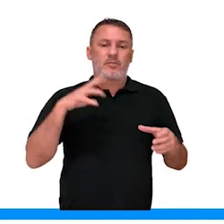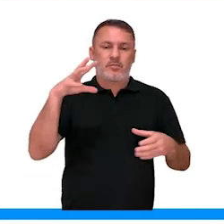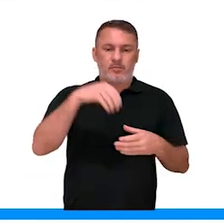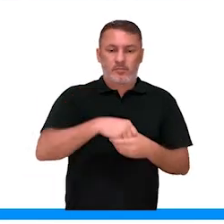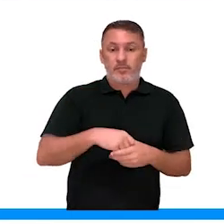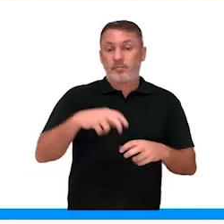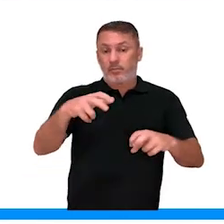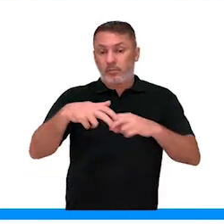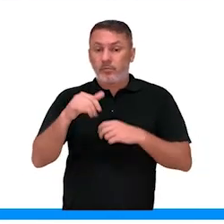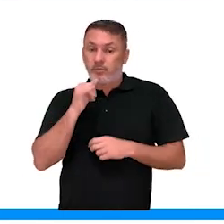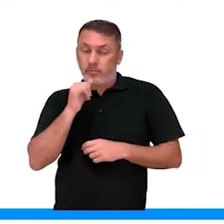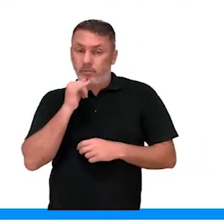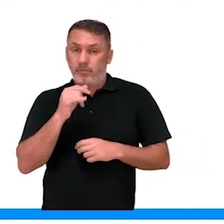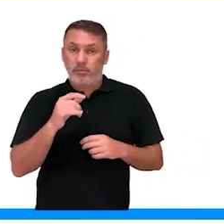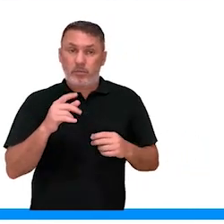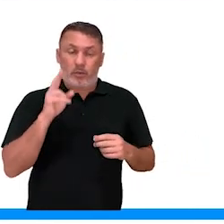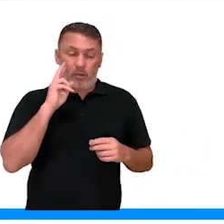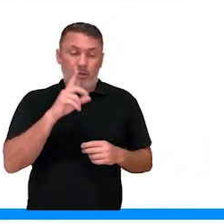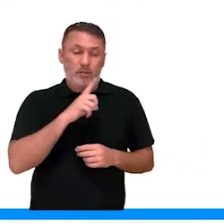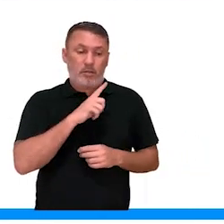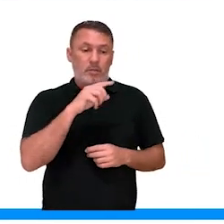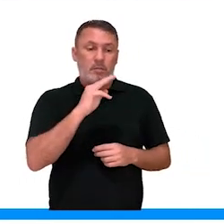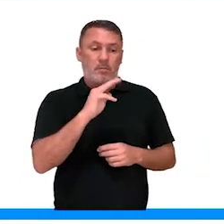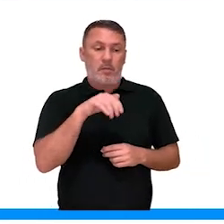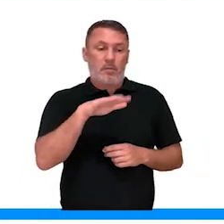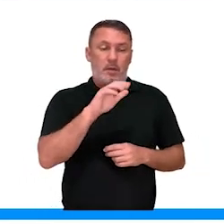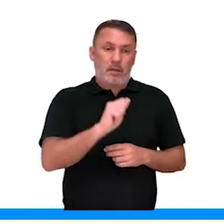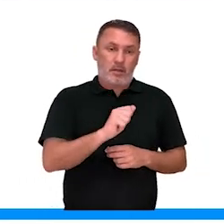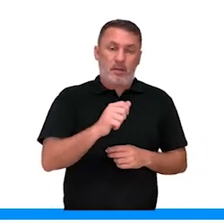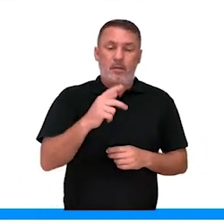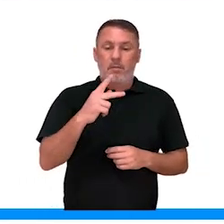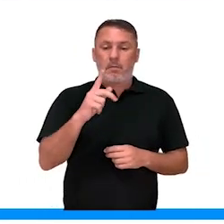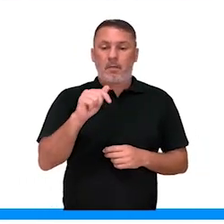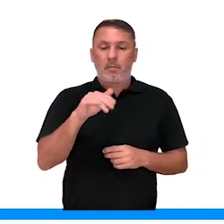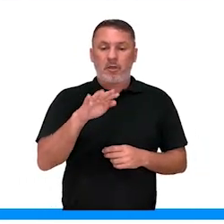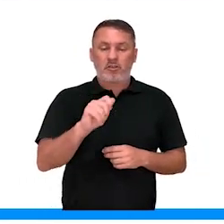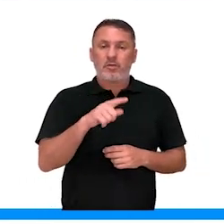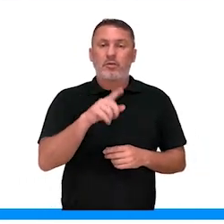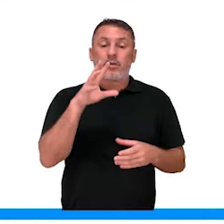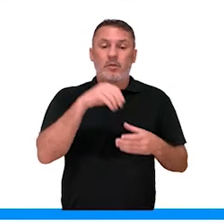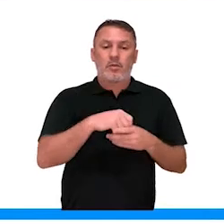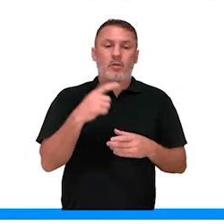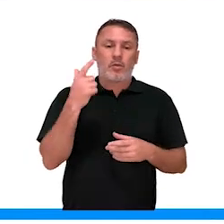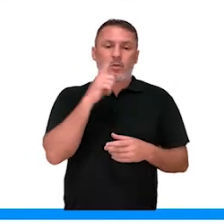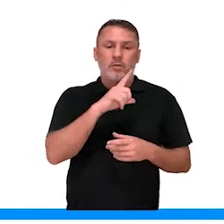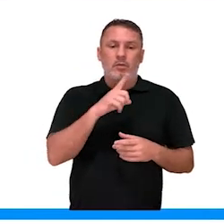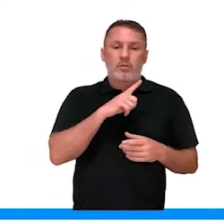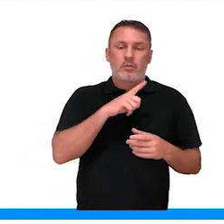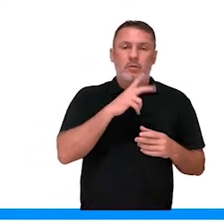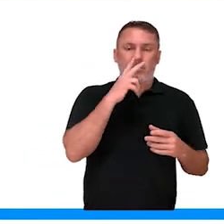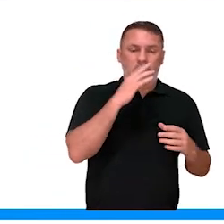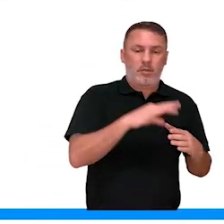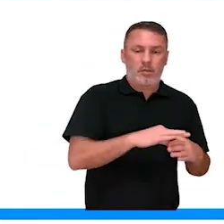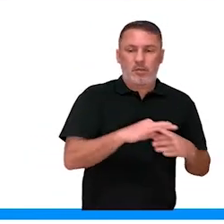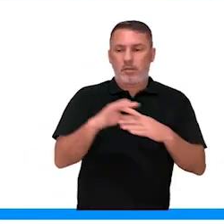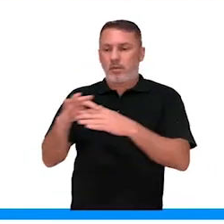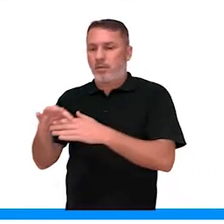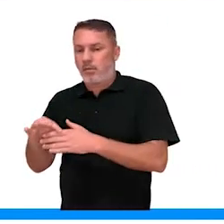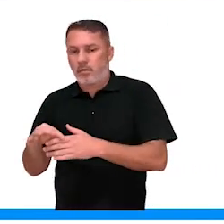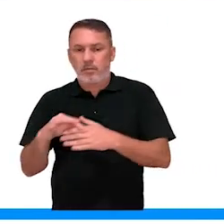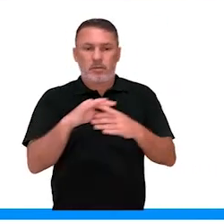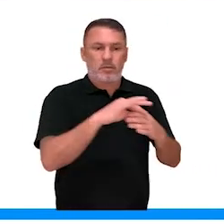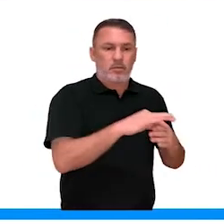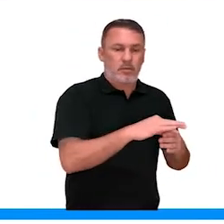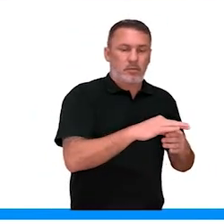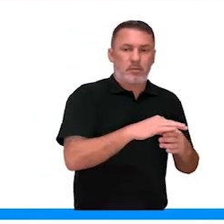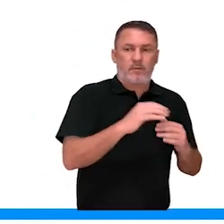concentração. Então, através da membrana plasmática, ela consegue atravessar da